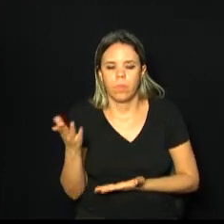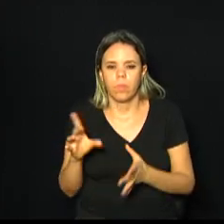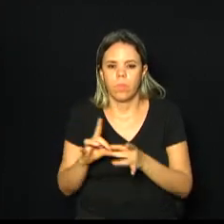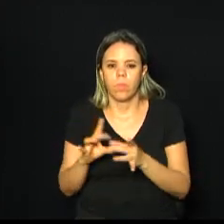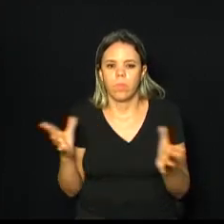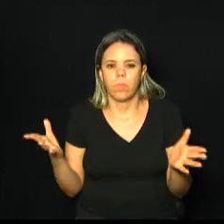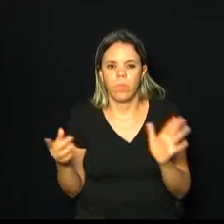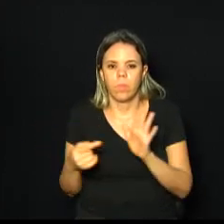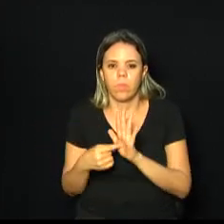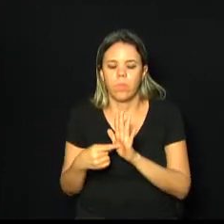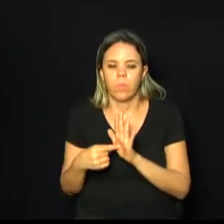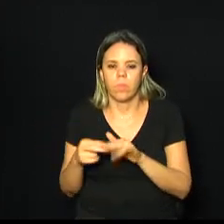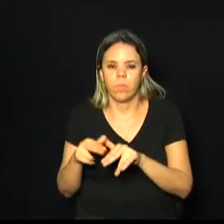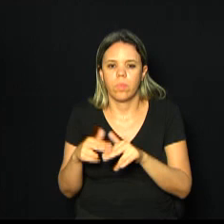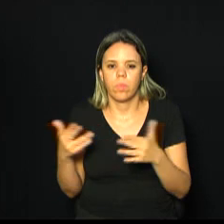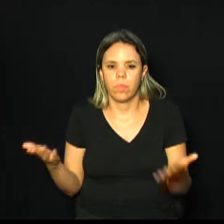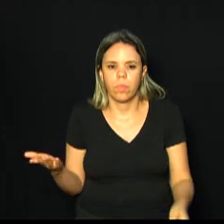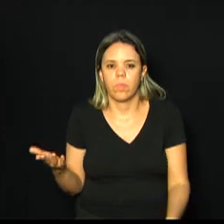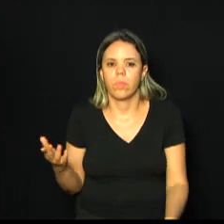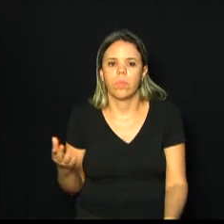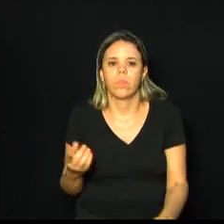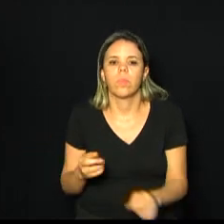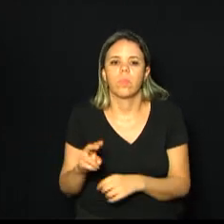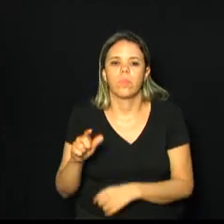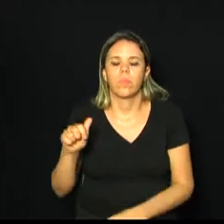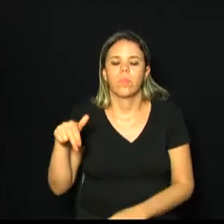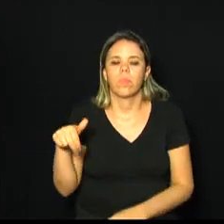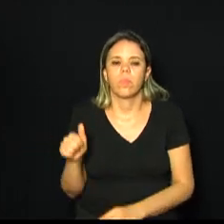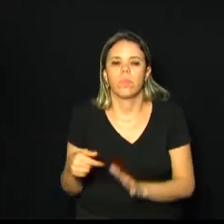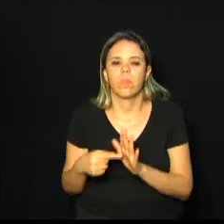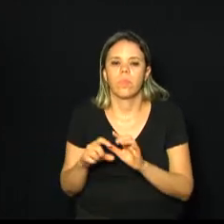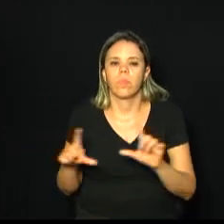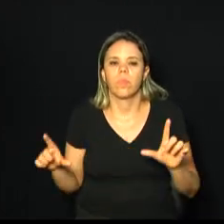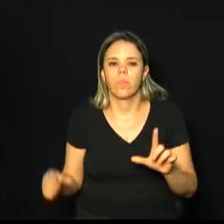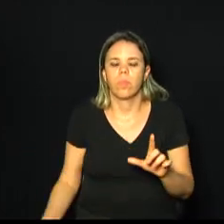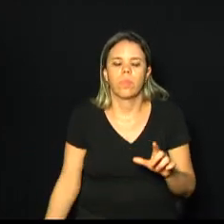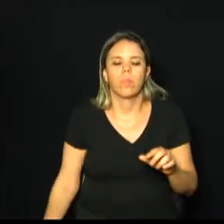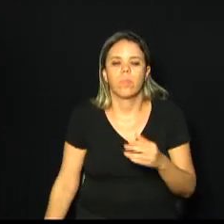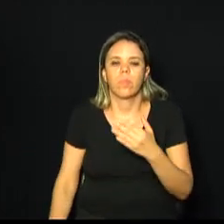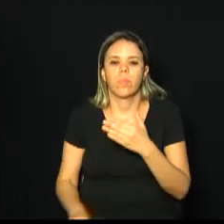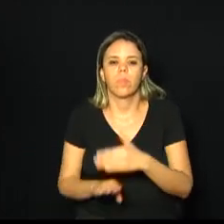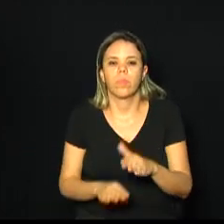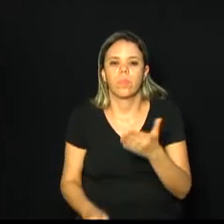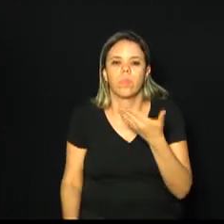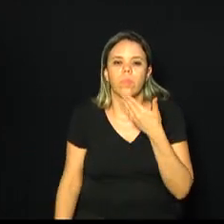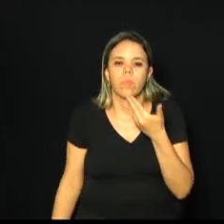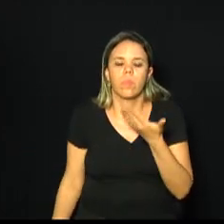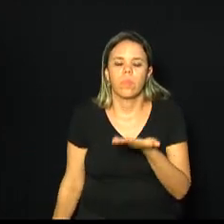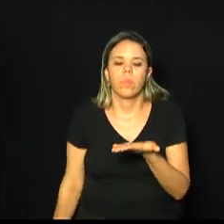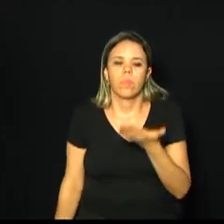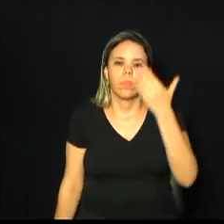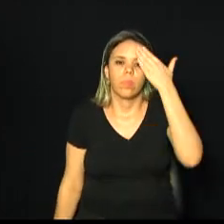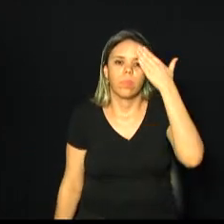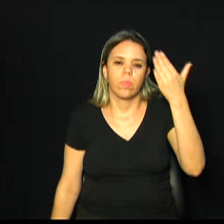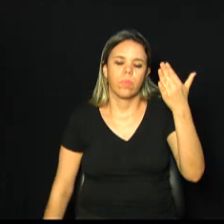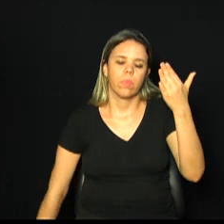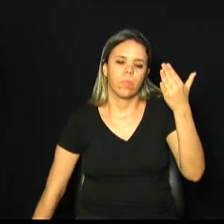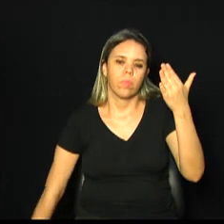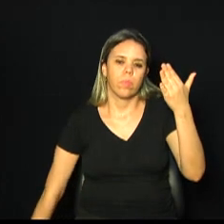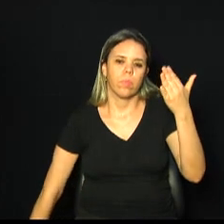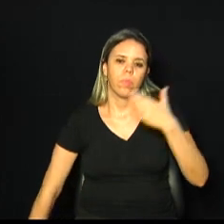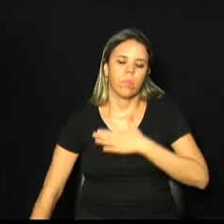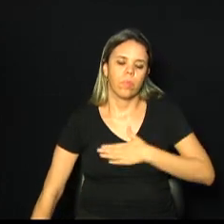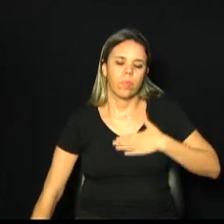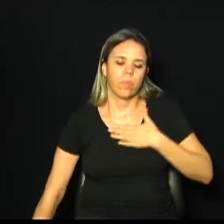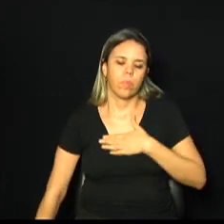a apresentação por conta da doutora Adriana, que ela vai fazer uma apresentação da parte prática para vocês, com o meu agradecimento muito grande, muito